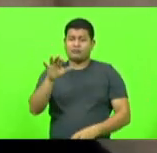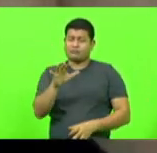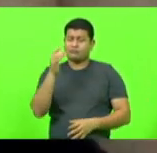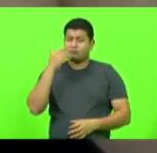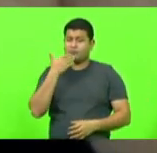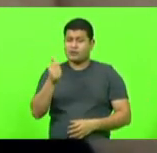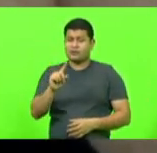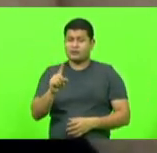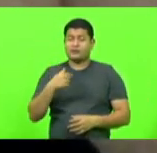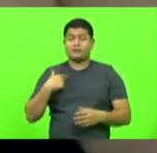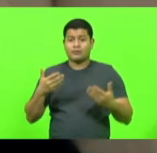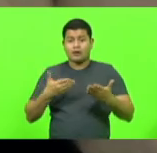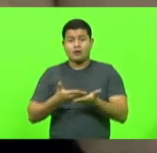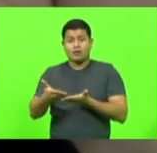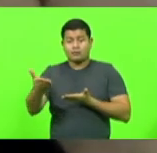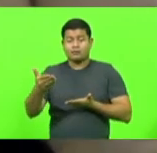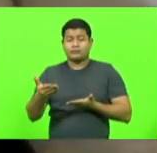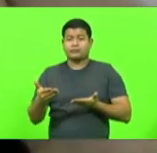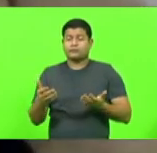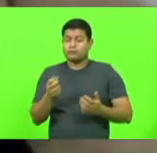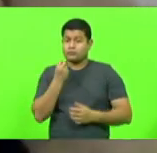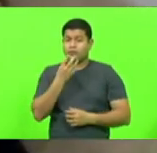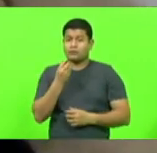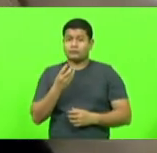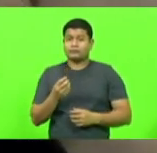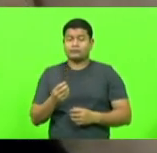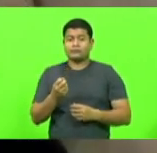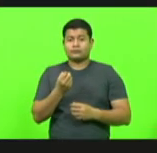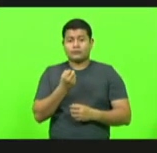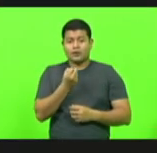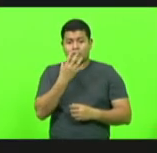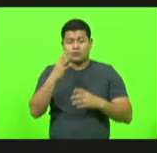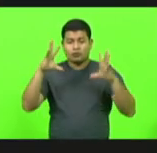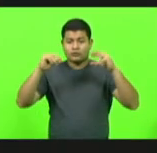início. Agradecer, então, e desejar uma boa noite para todos.